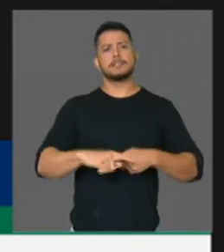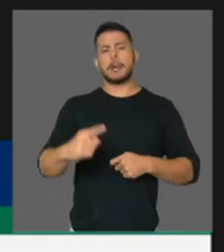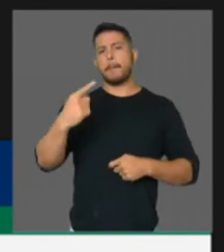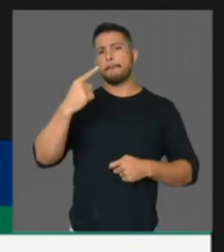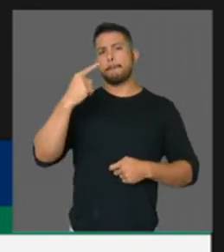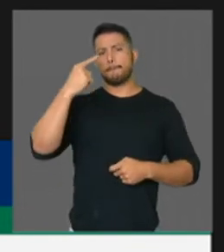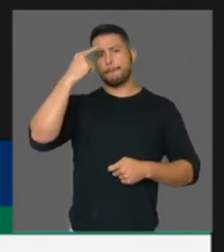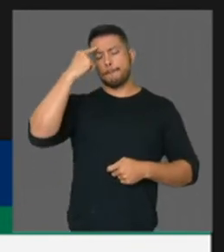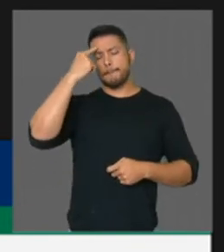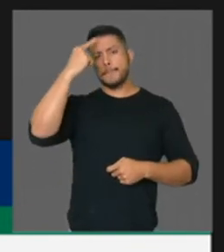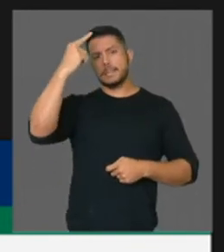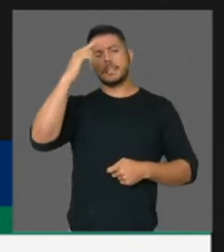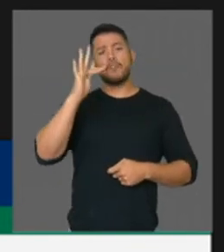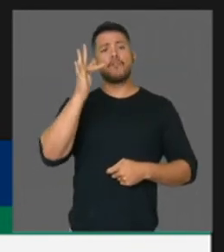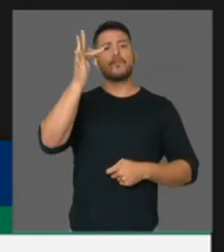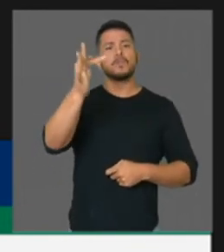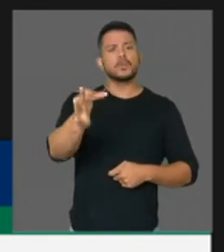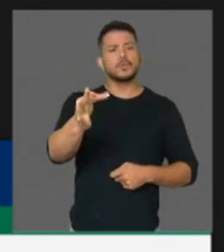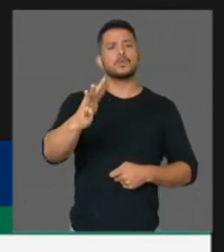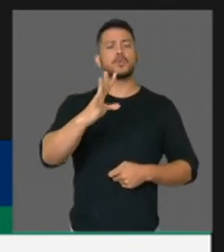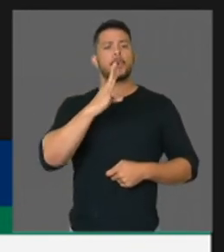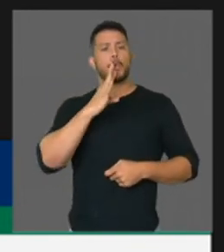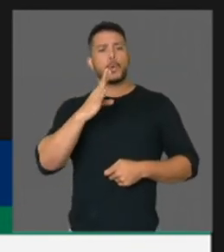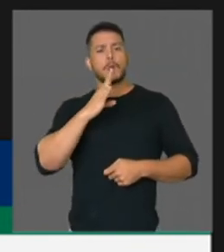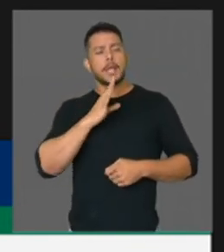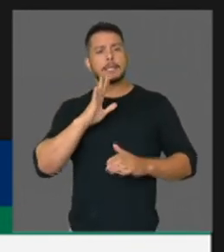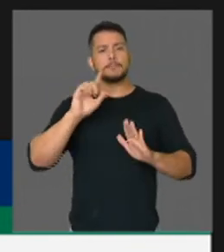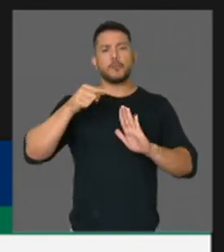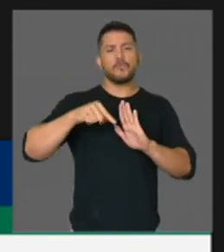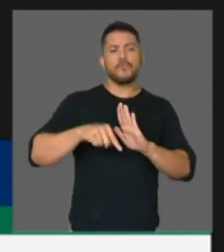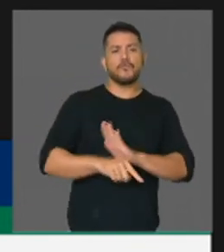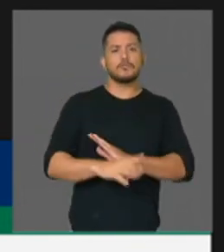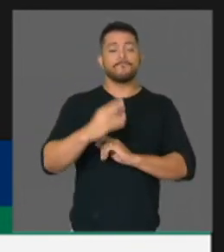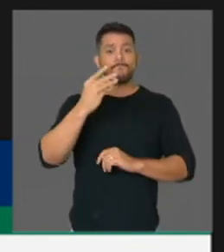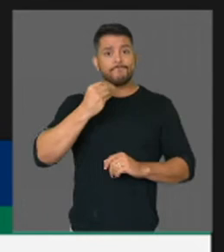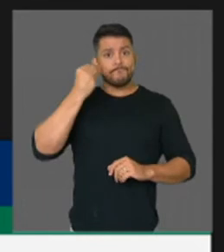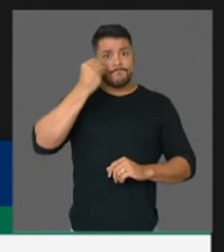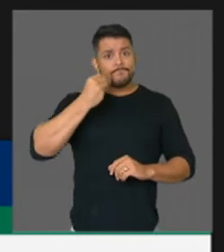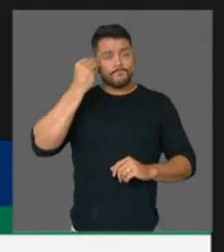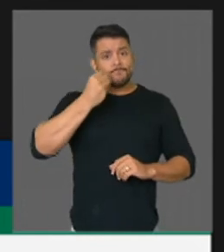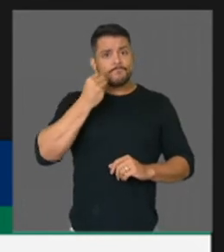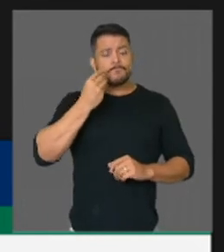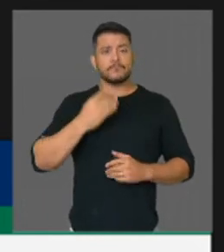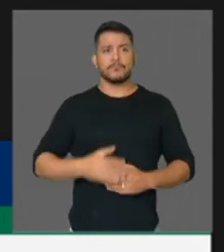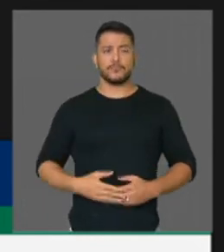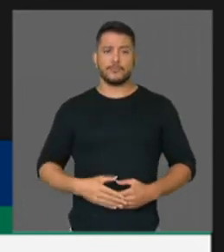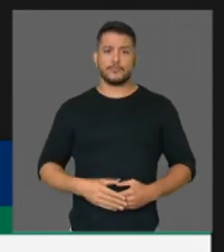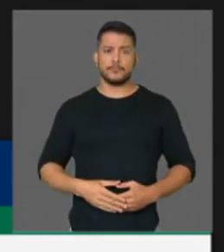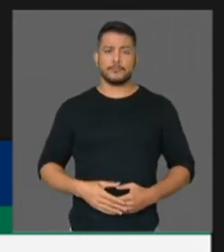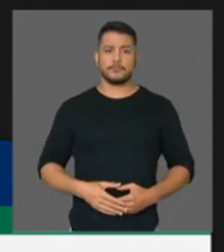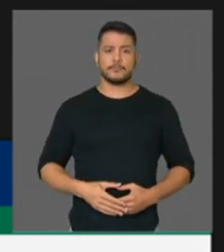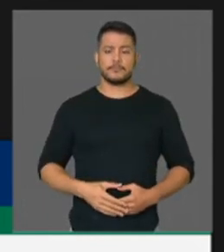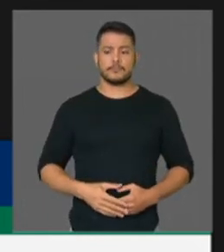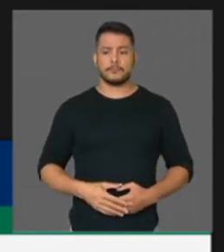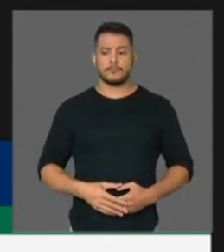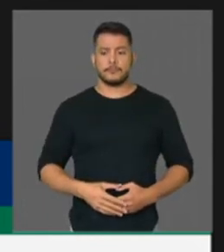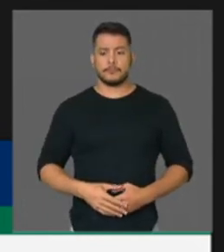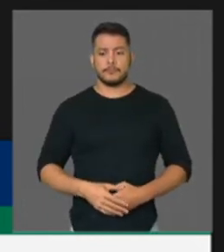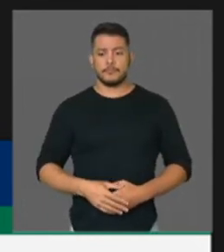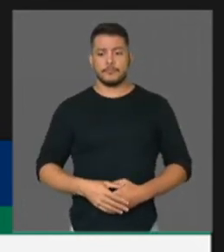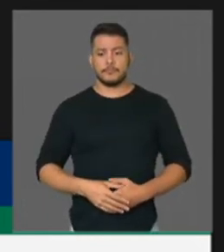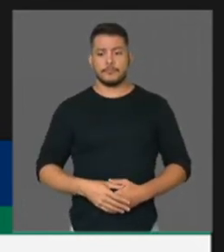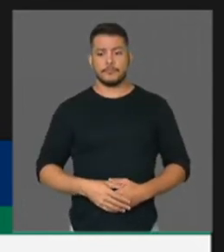tenha consciência, que conheça, que tenha experiência, pois esse homem